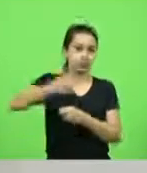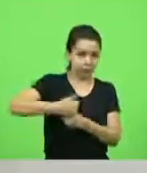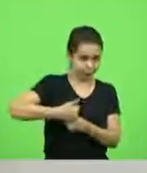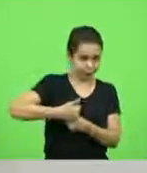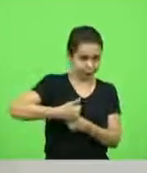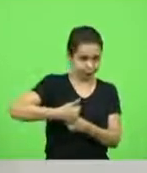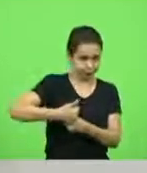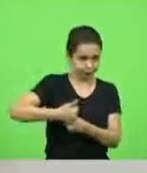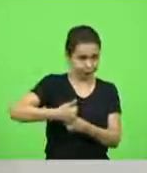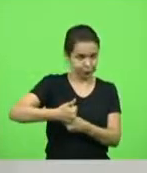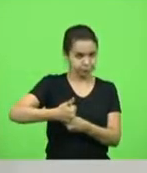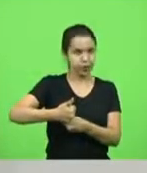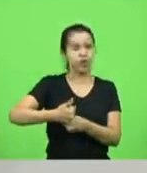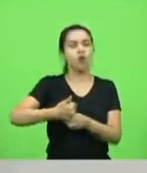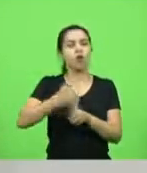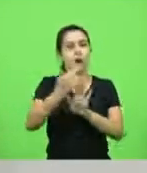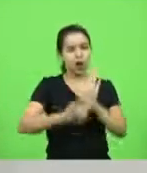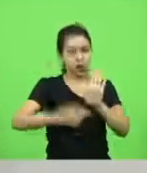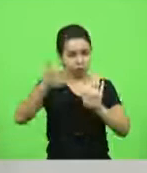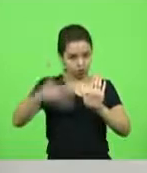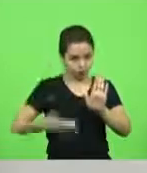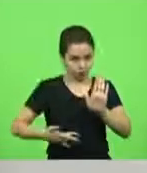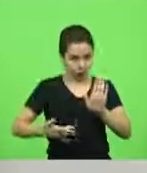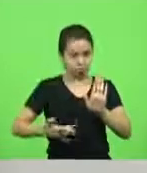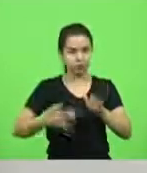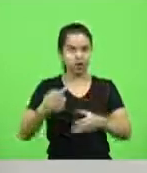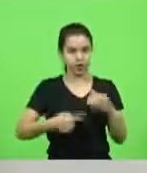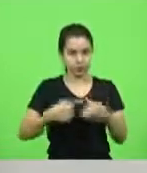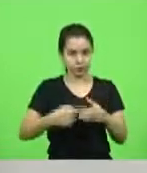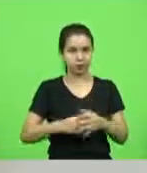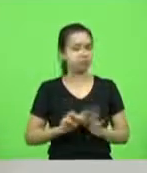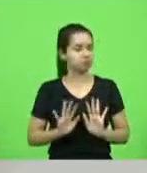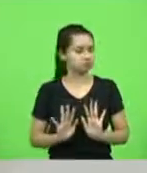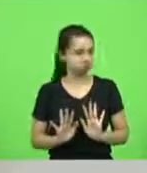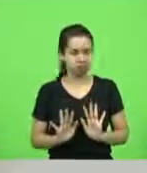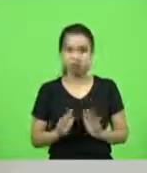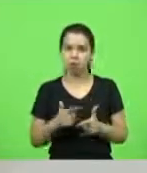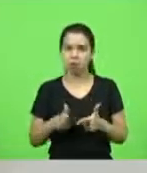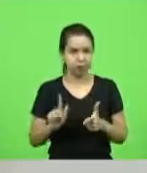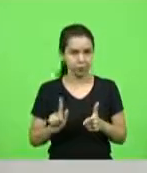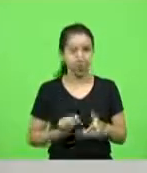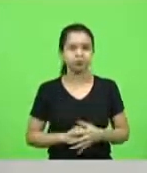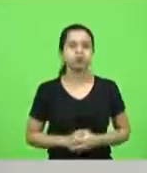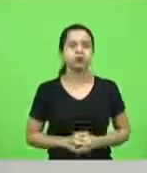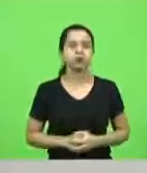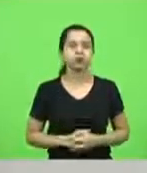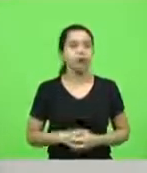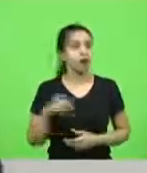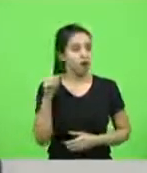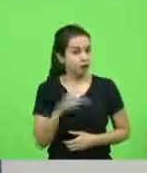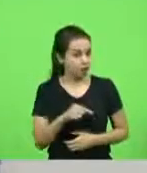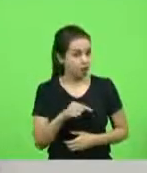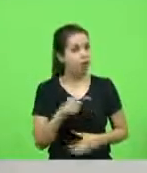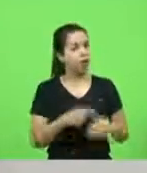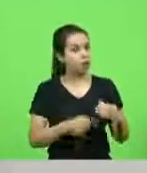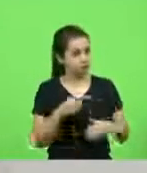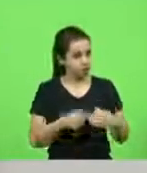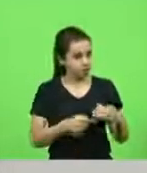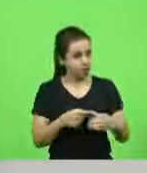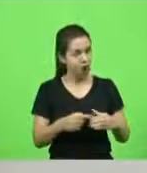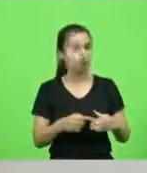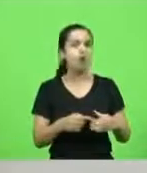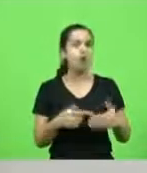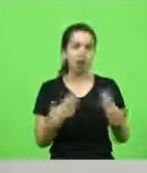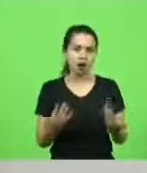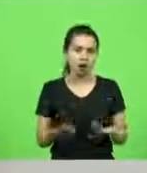relatoria da comissão tranquilo nessa comissão aí sim nós nos encontramos